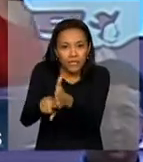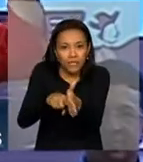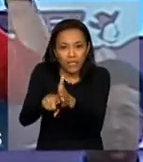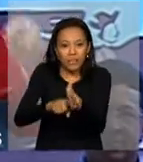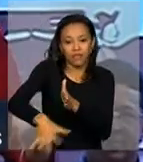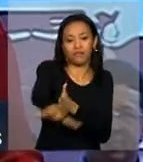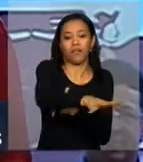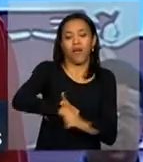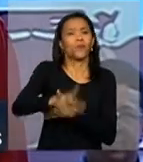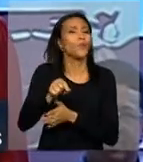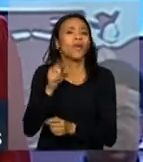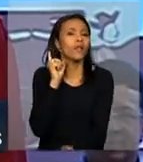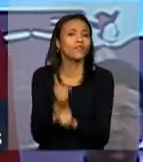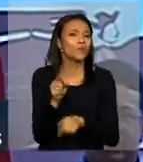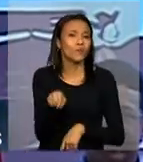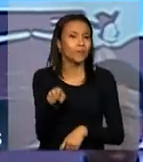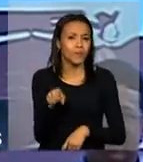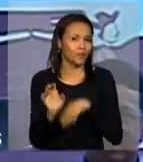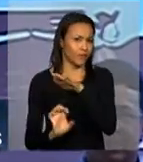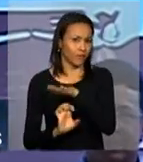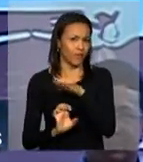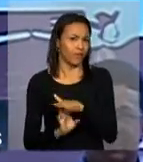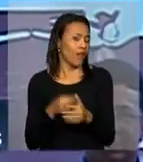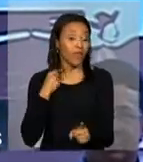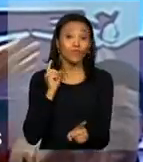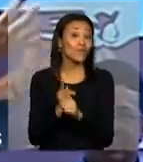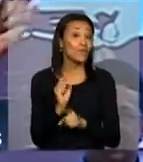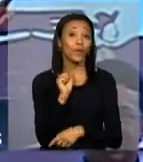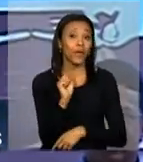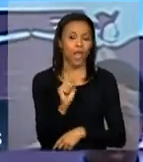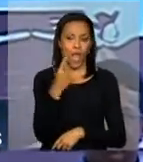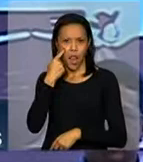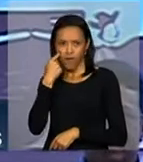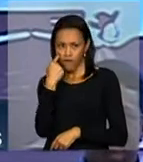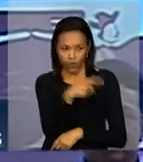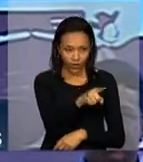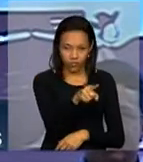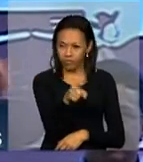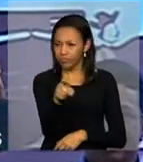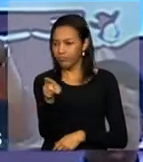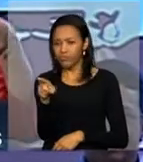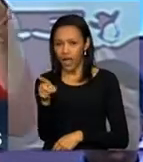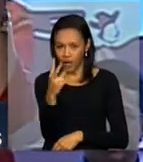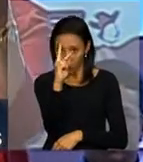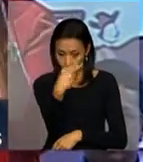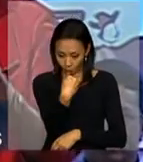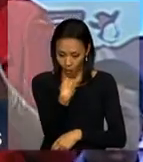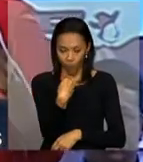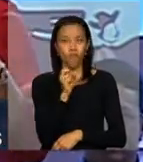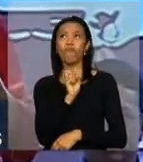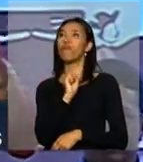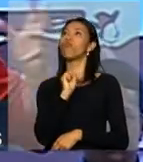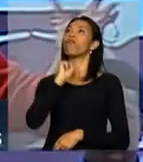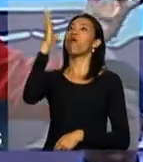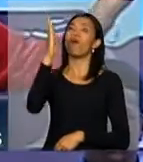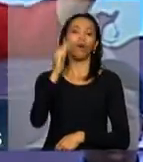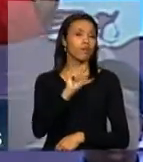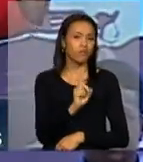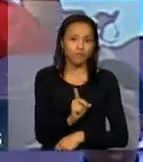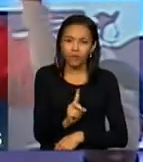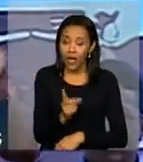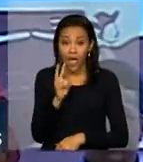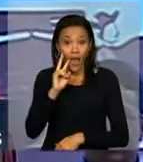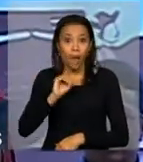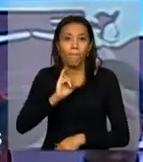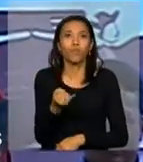E que ela descobriu? Ela descobriu o seguinte, porque ela olhou para nós, ela não olhou para fora, ela aproveitou